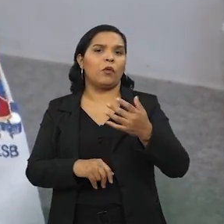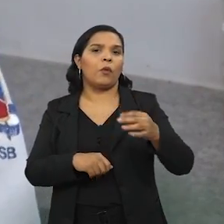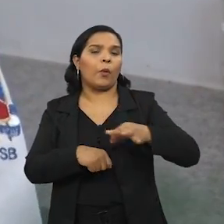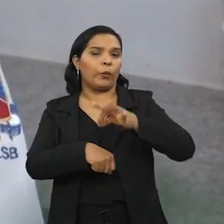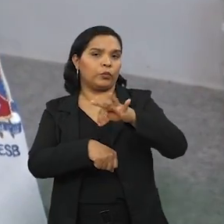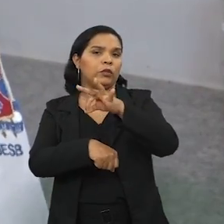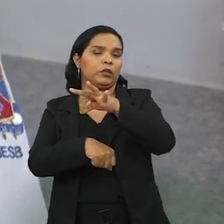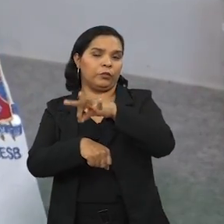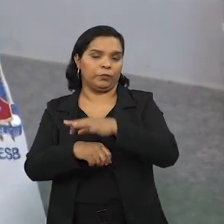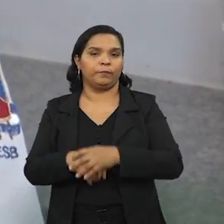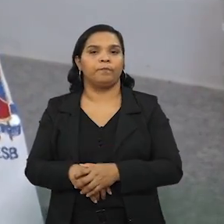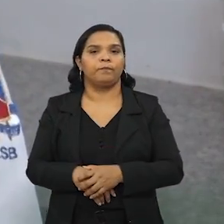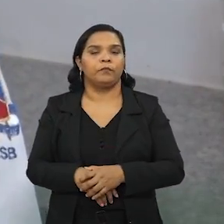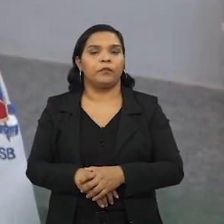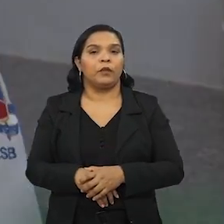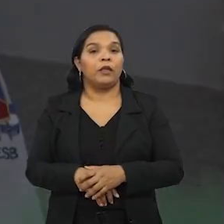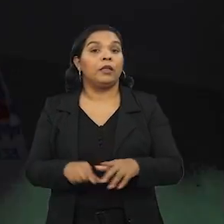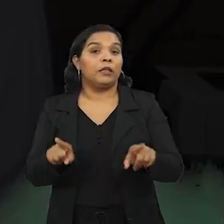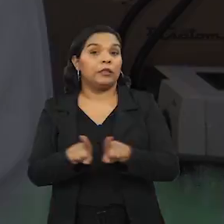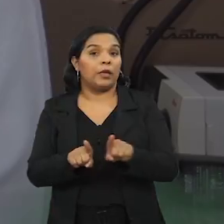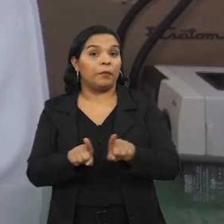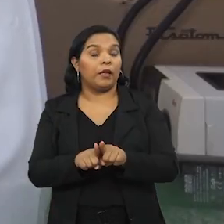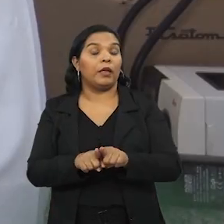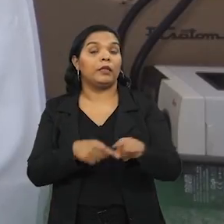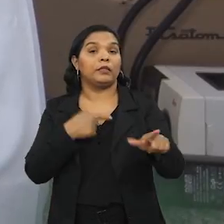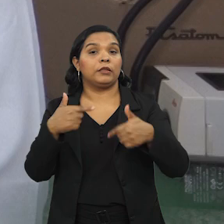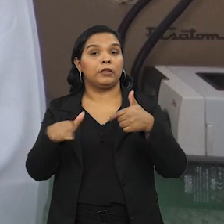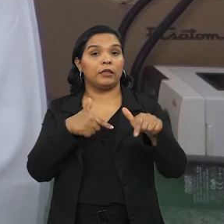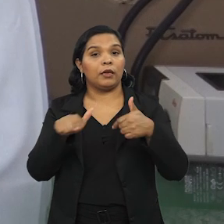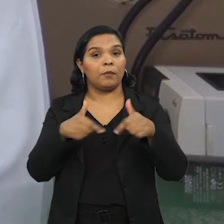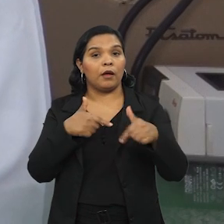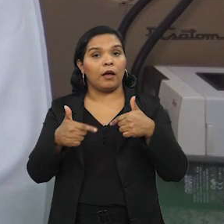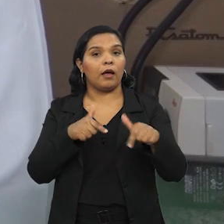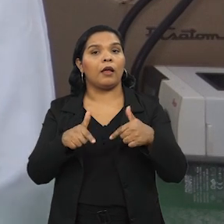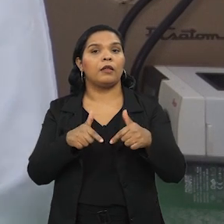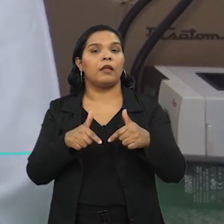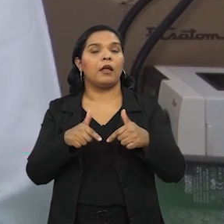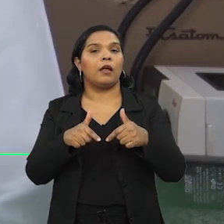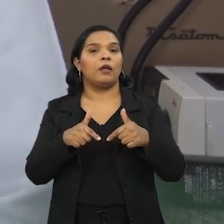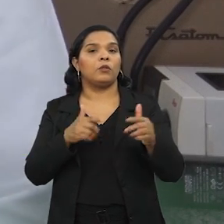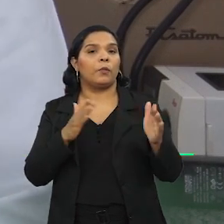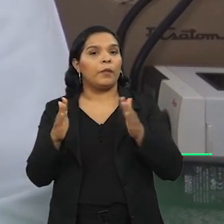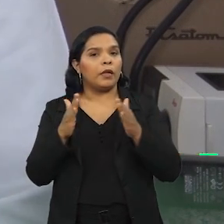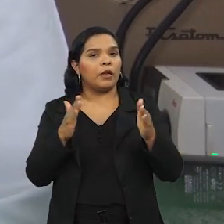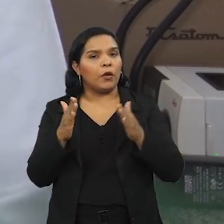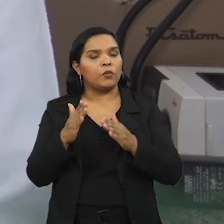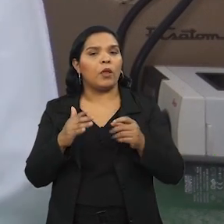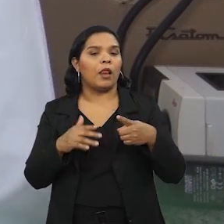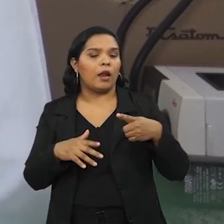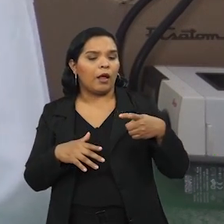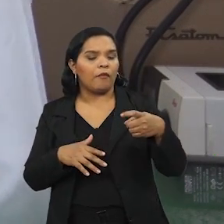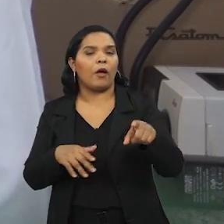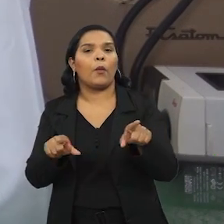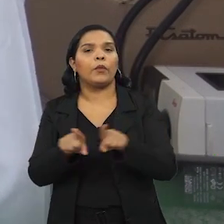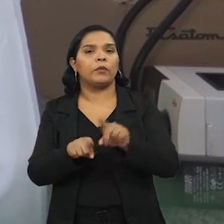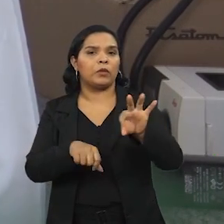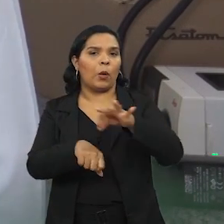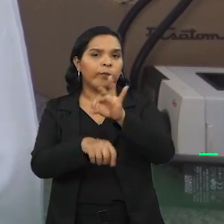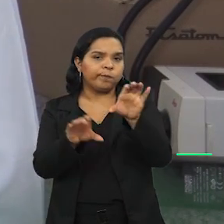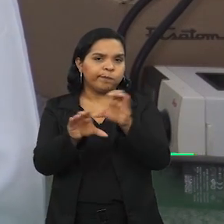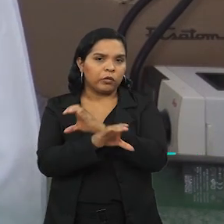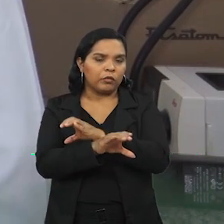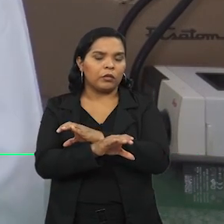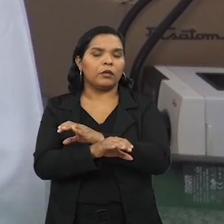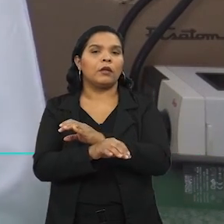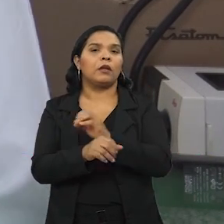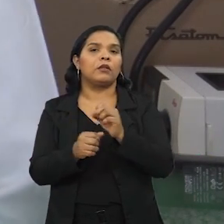novas gerações desses mosquitos. A gente acaba trabalhando muito tanto no seu estágio larval quanto no seu estágio adulto. E